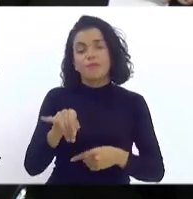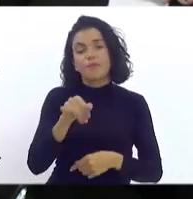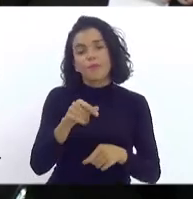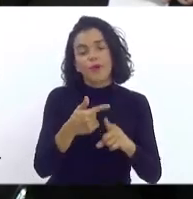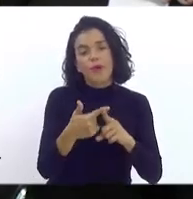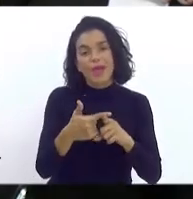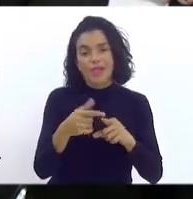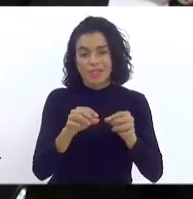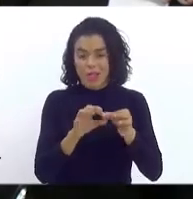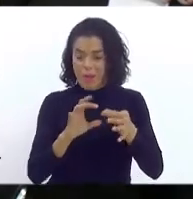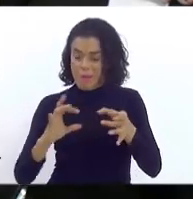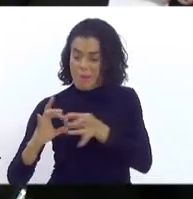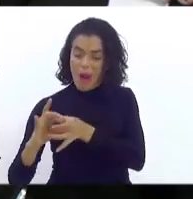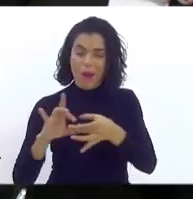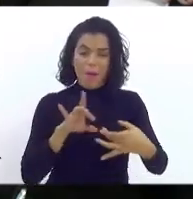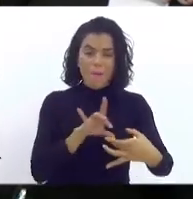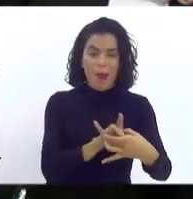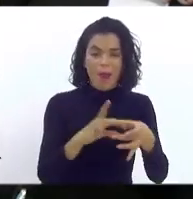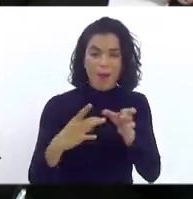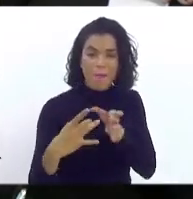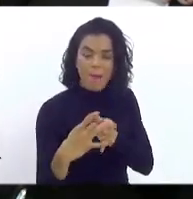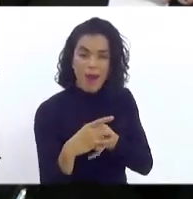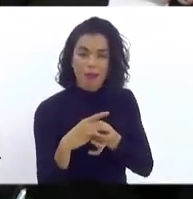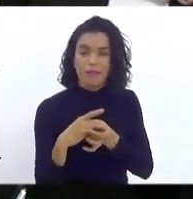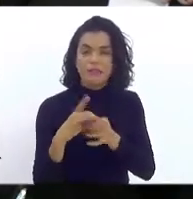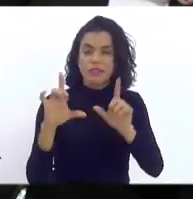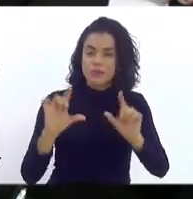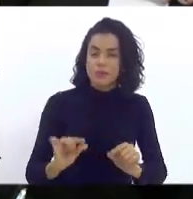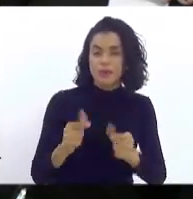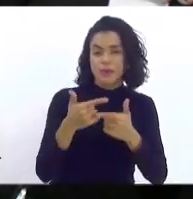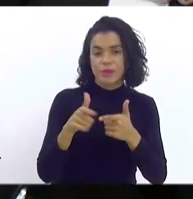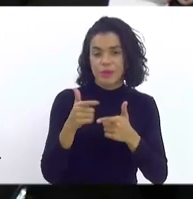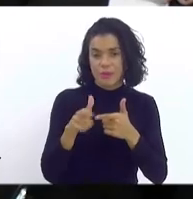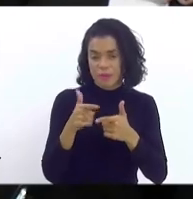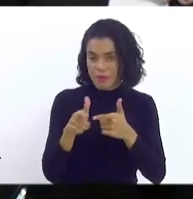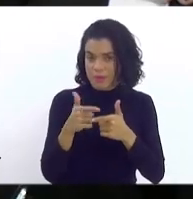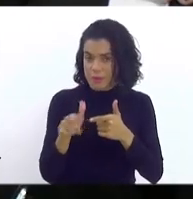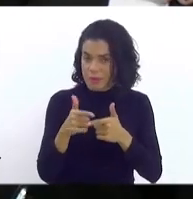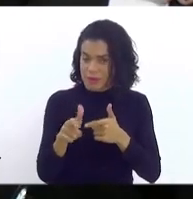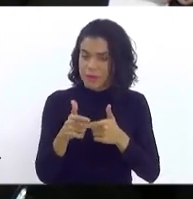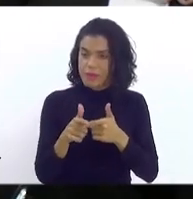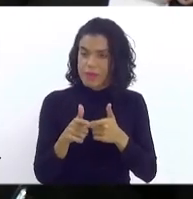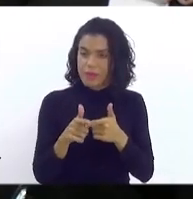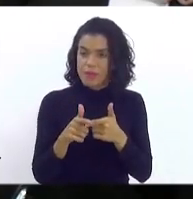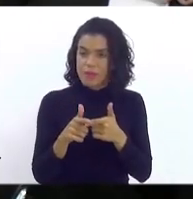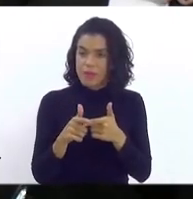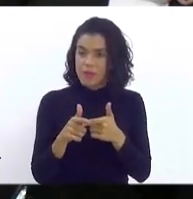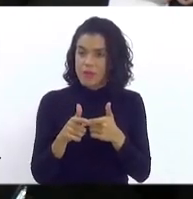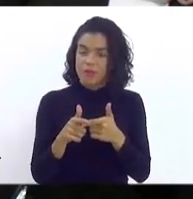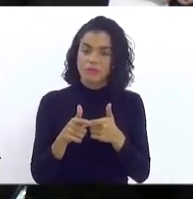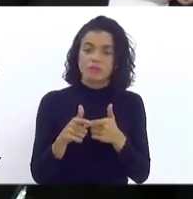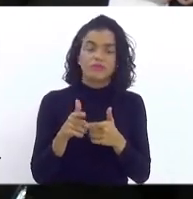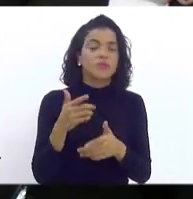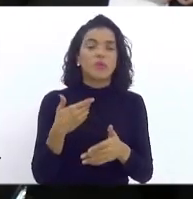as redes para que a gente tenha o menor problema e efeito de qualquer acidente